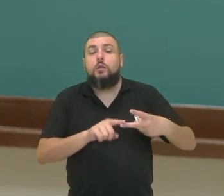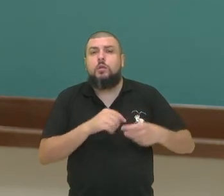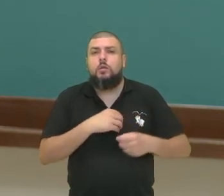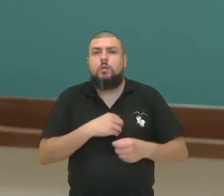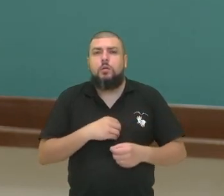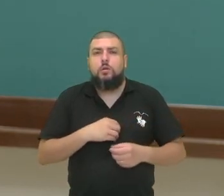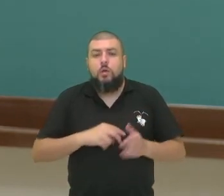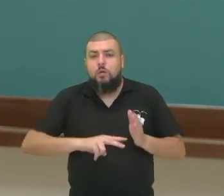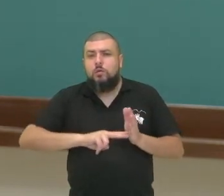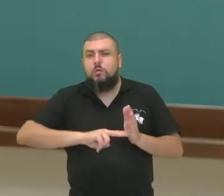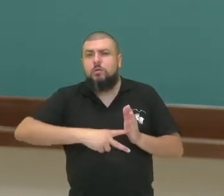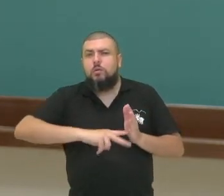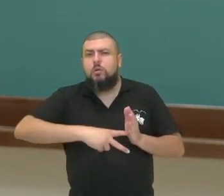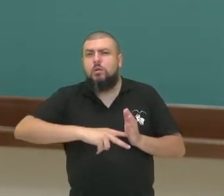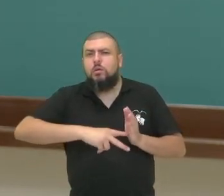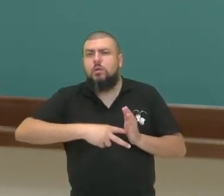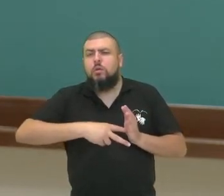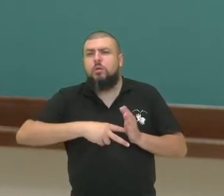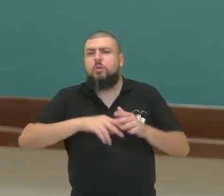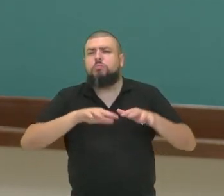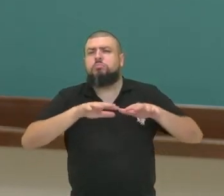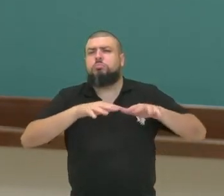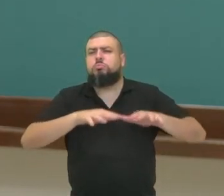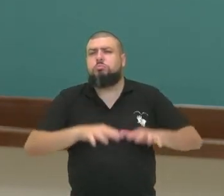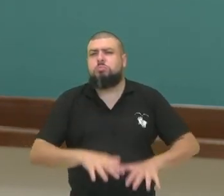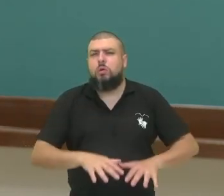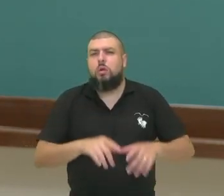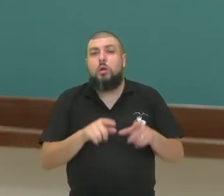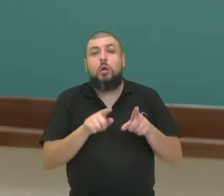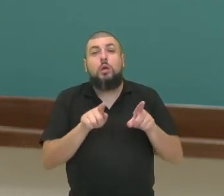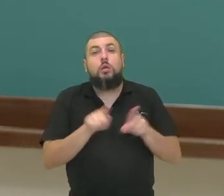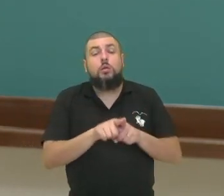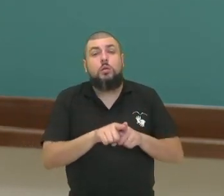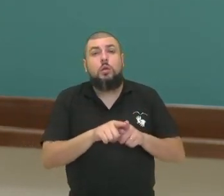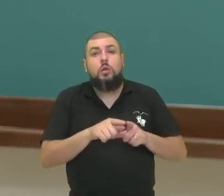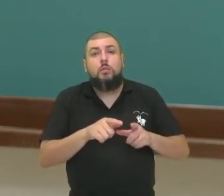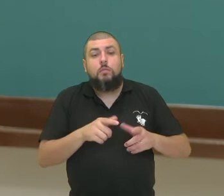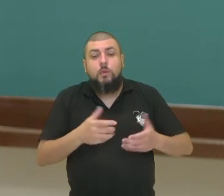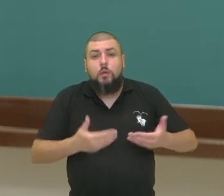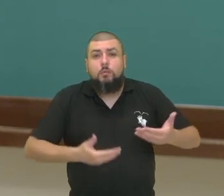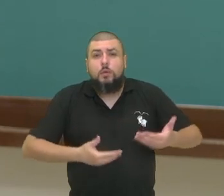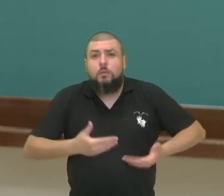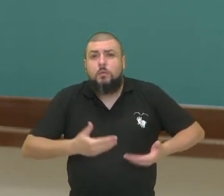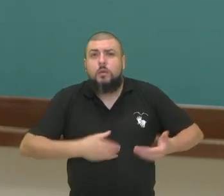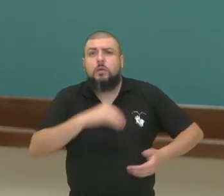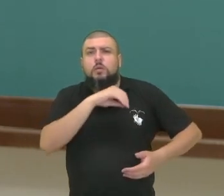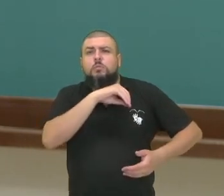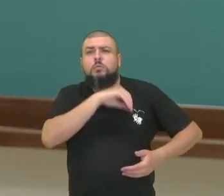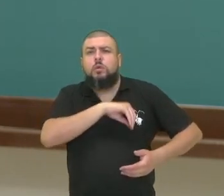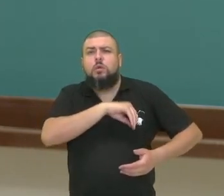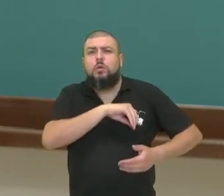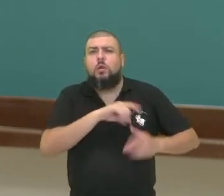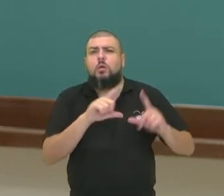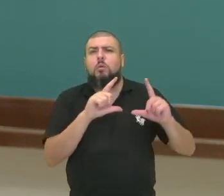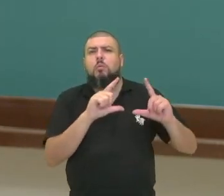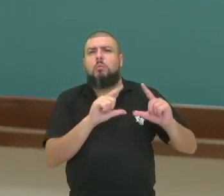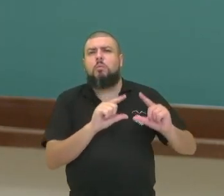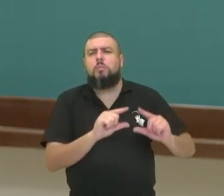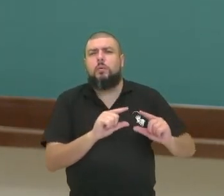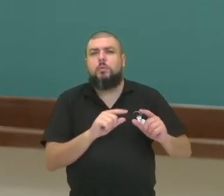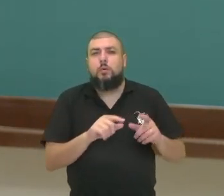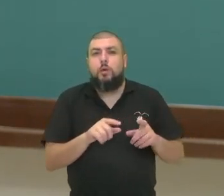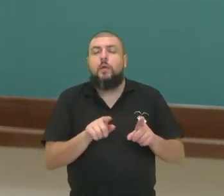dos sindicatos. Então os trabalhadores vão perder a representatividade, vão perder a fala política. E com aquela política de